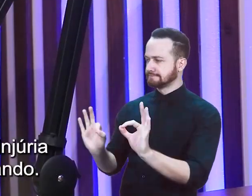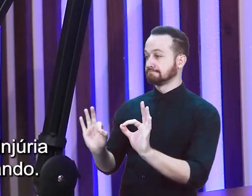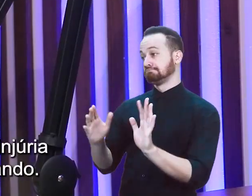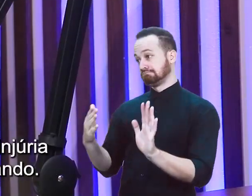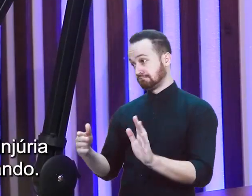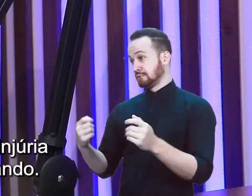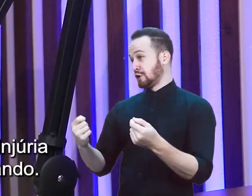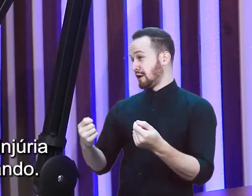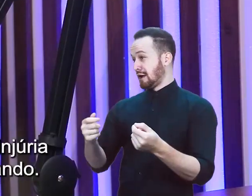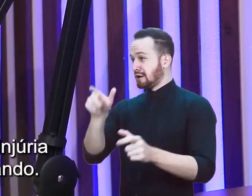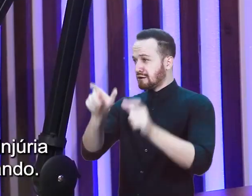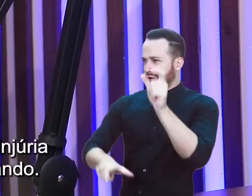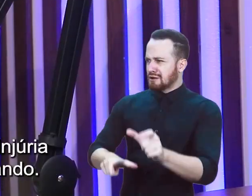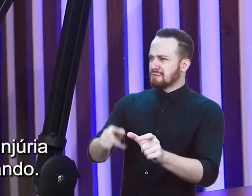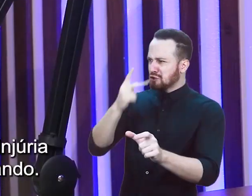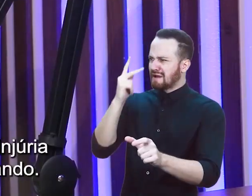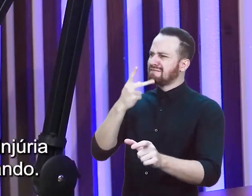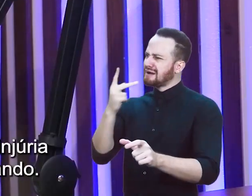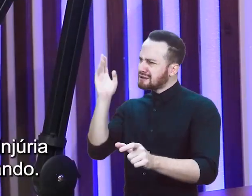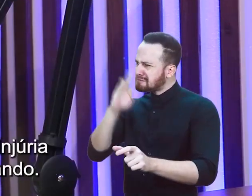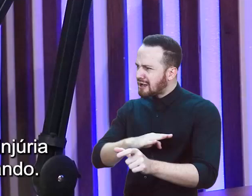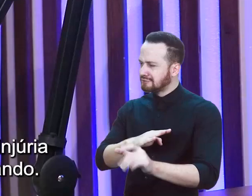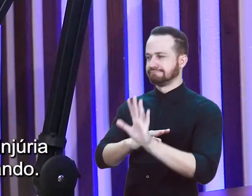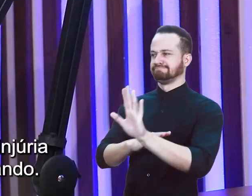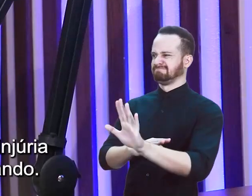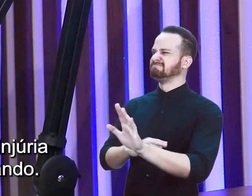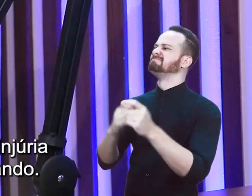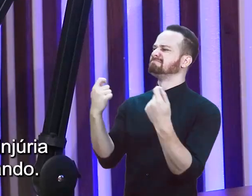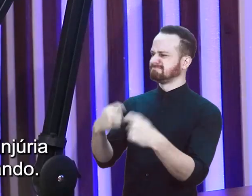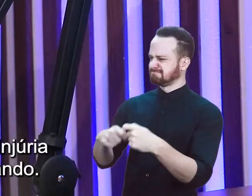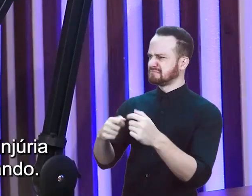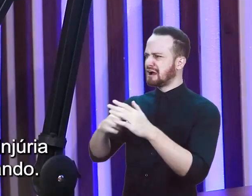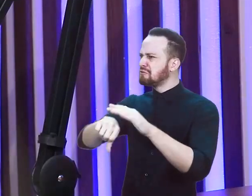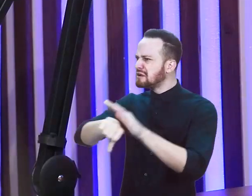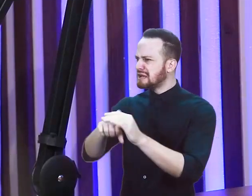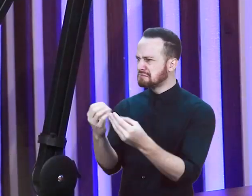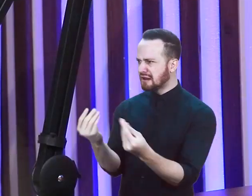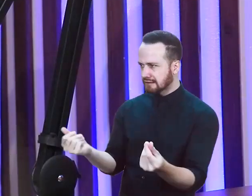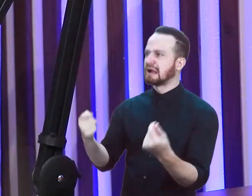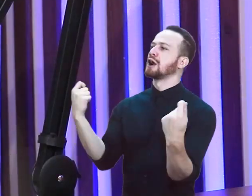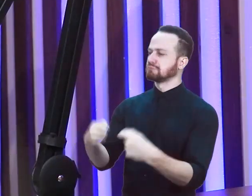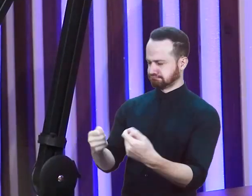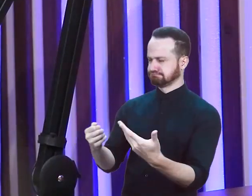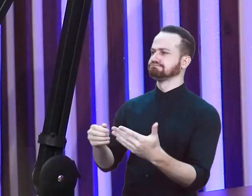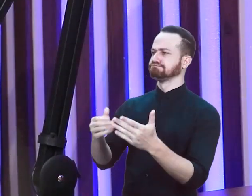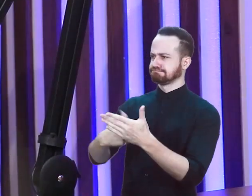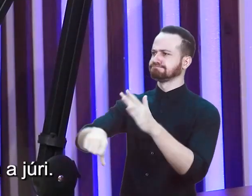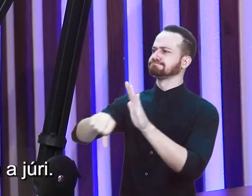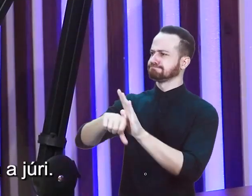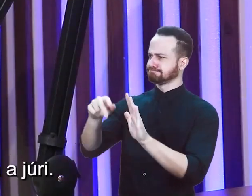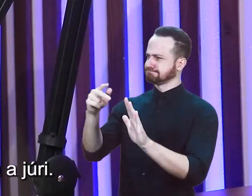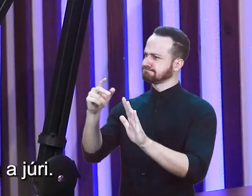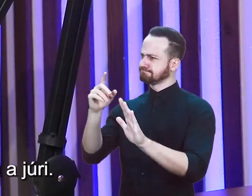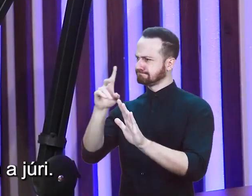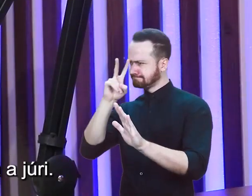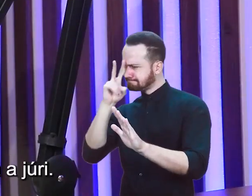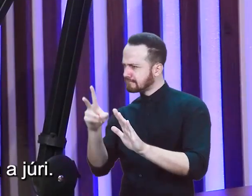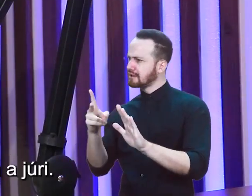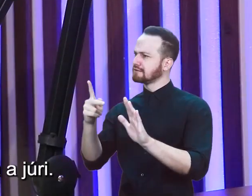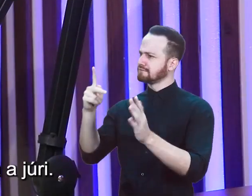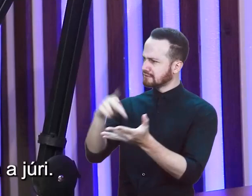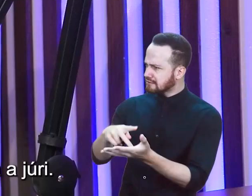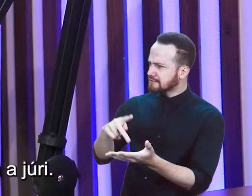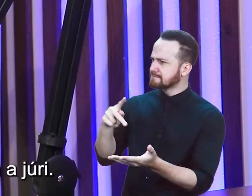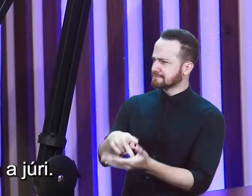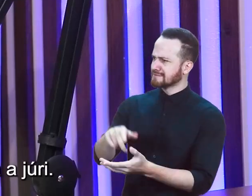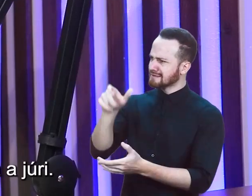Então, todo aquele que cometer injúria não pode ser mais o crime brando. Ele é um crime que a pessoa